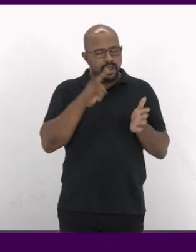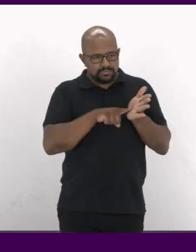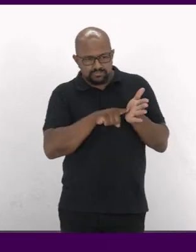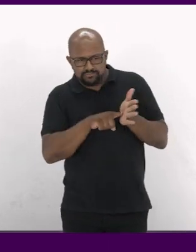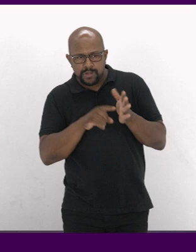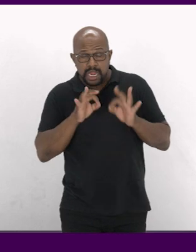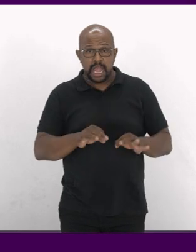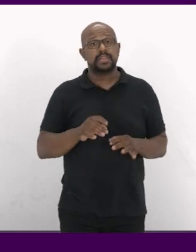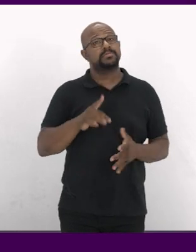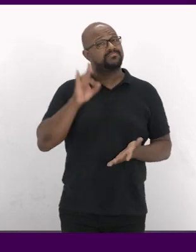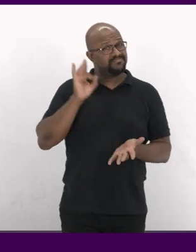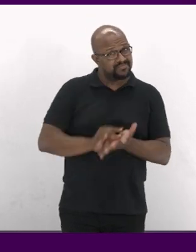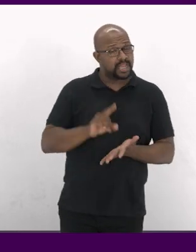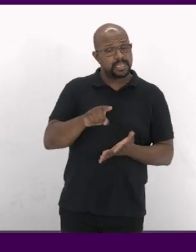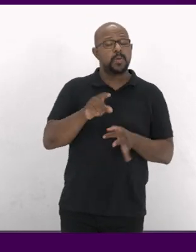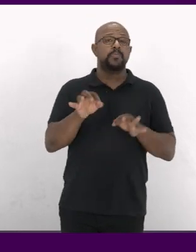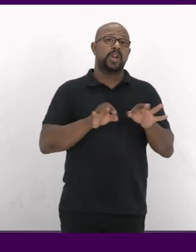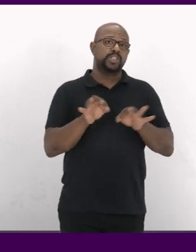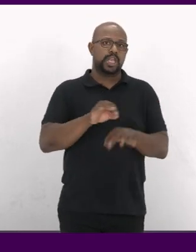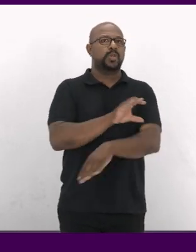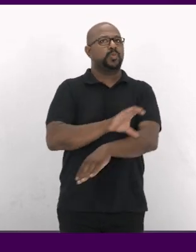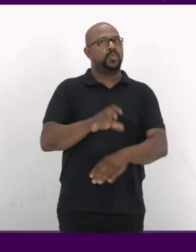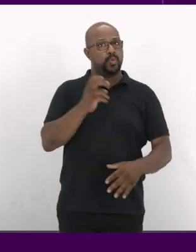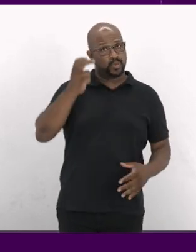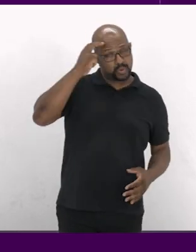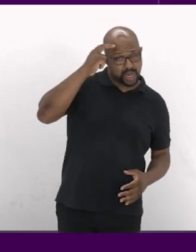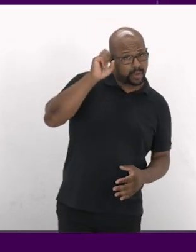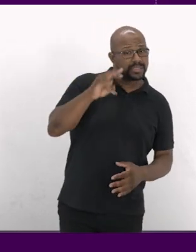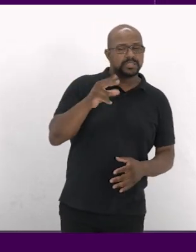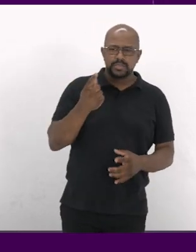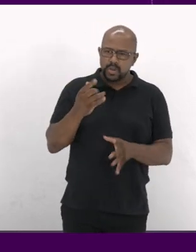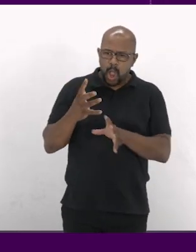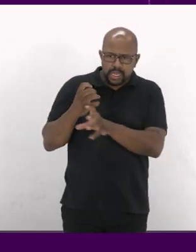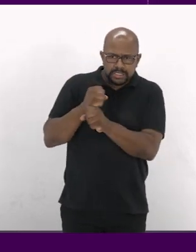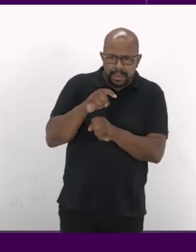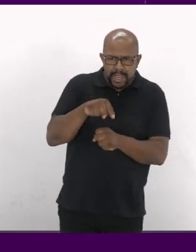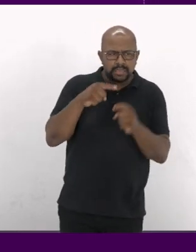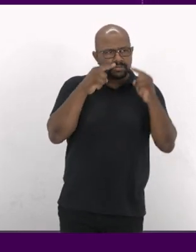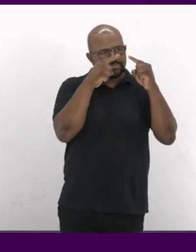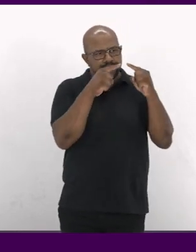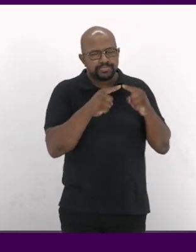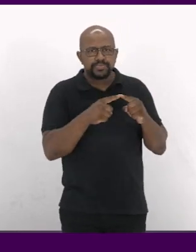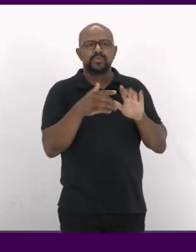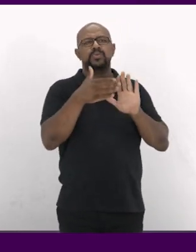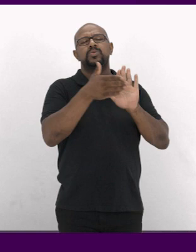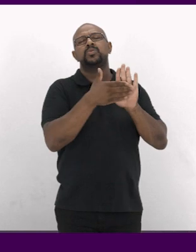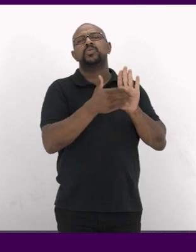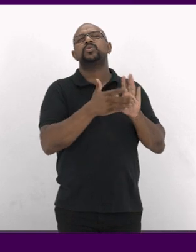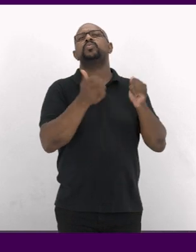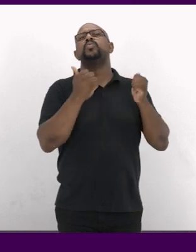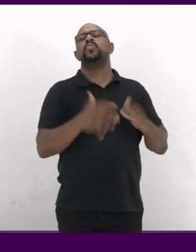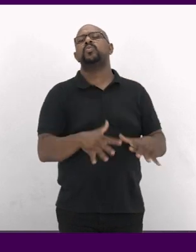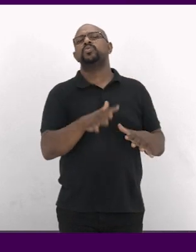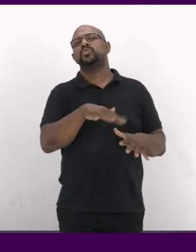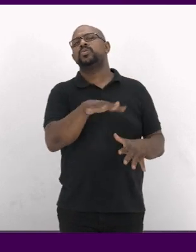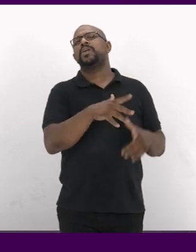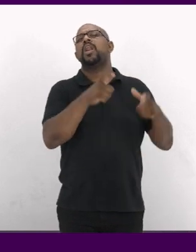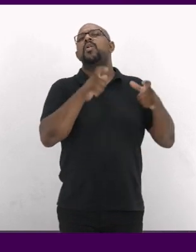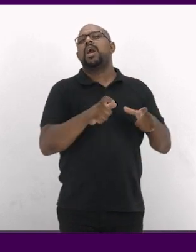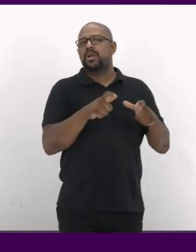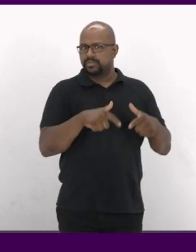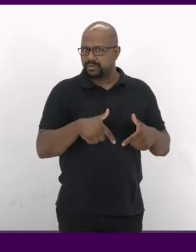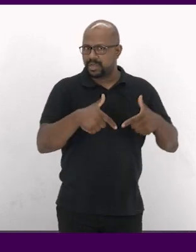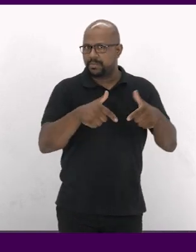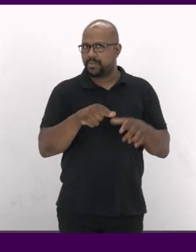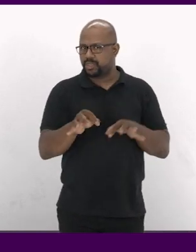vão avaliar se, de fato, se trata de um projeto cultural e se o orçamento apresentado está dentro do padrão de custos para o local